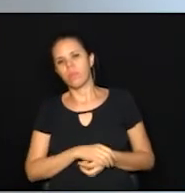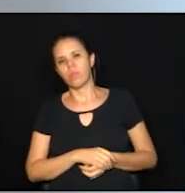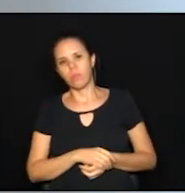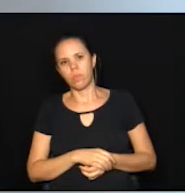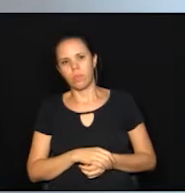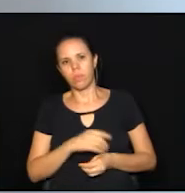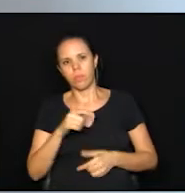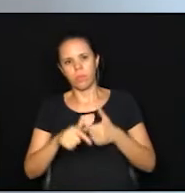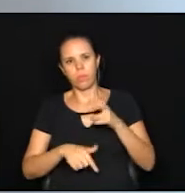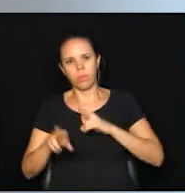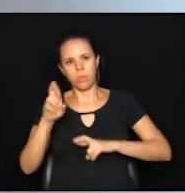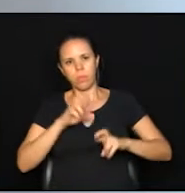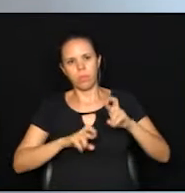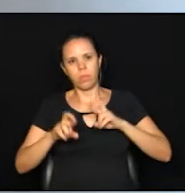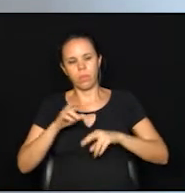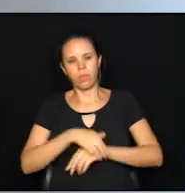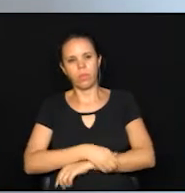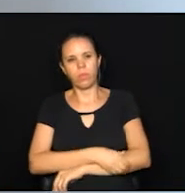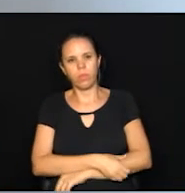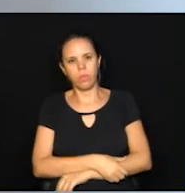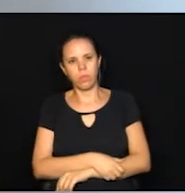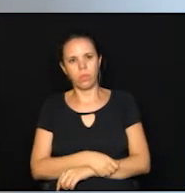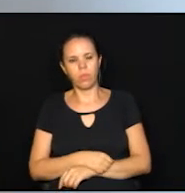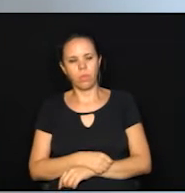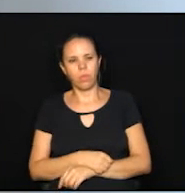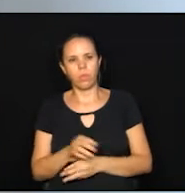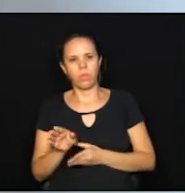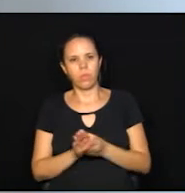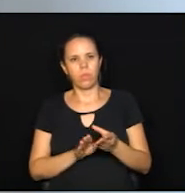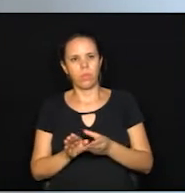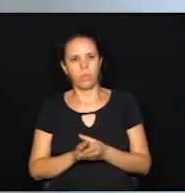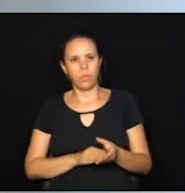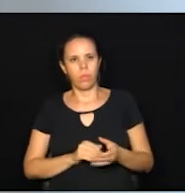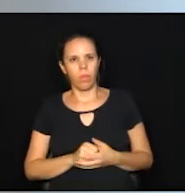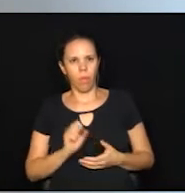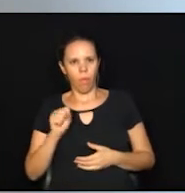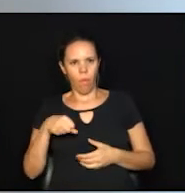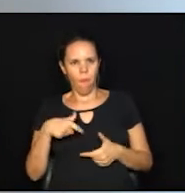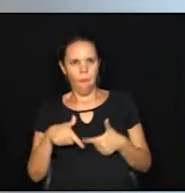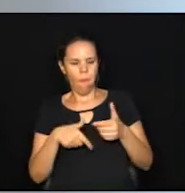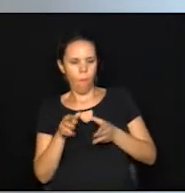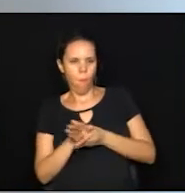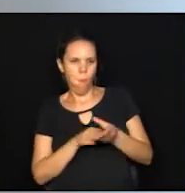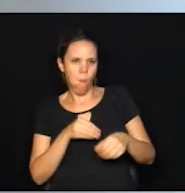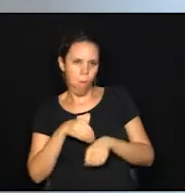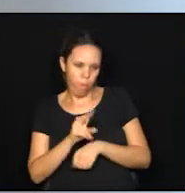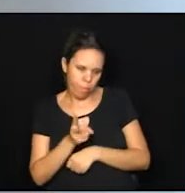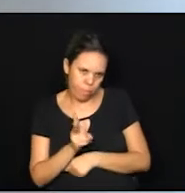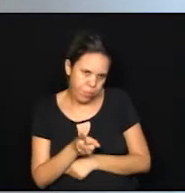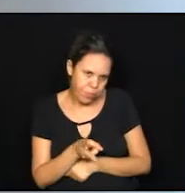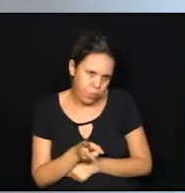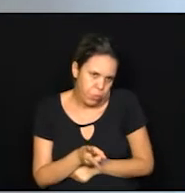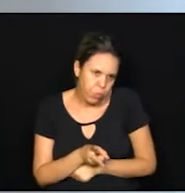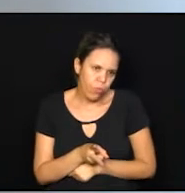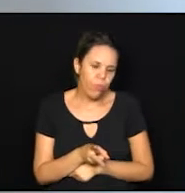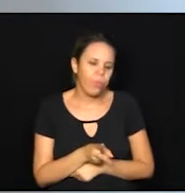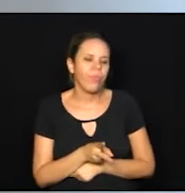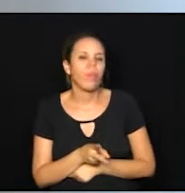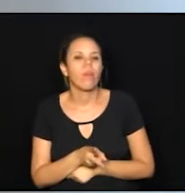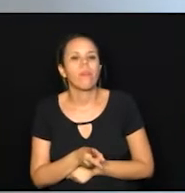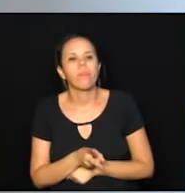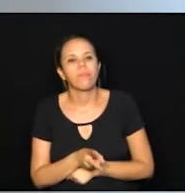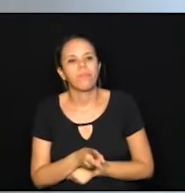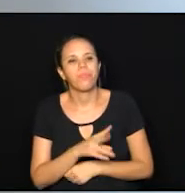um trabalho de fiscalização, abordagem e orientação? Sim, o trabalho de orientação ele permanece, ele continua